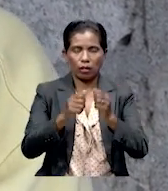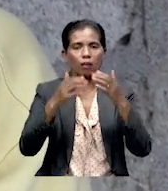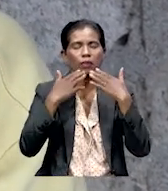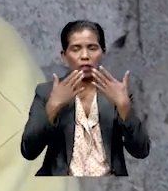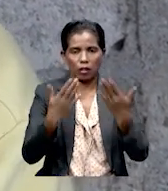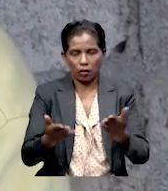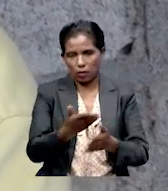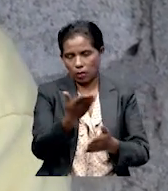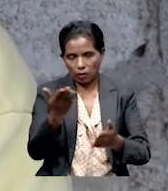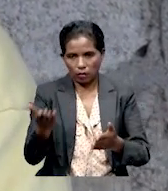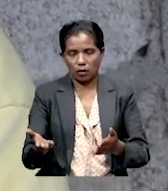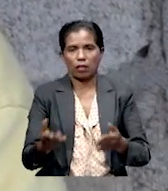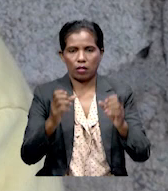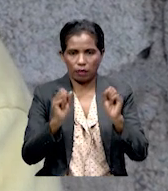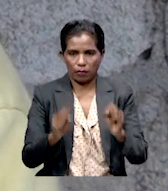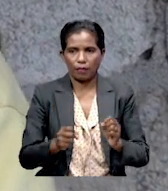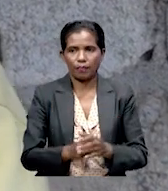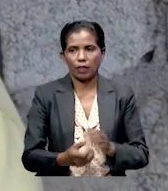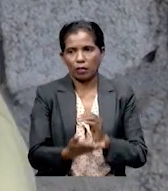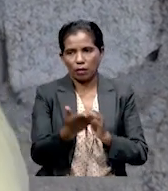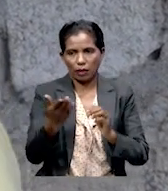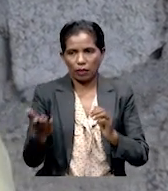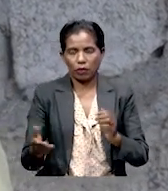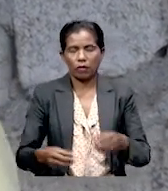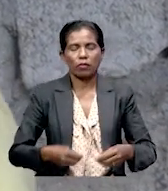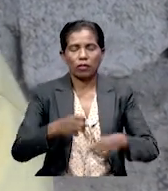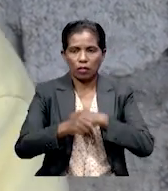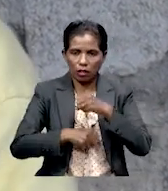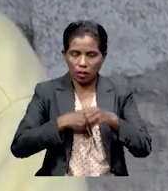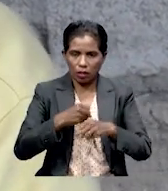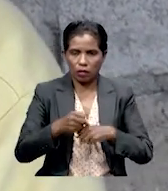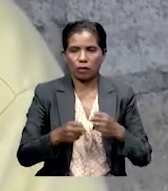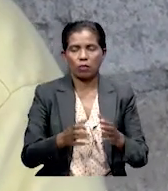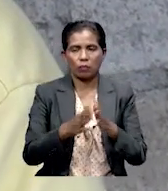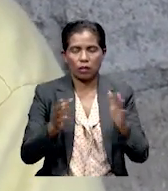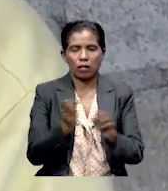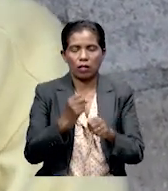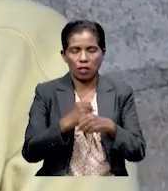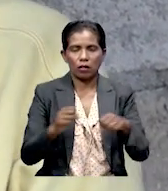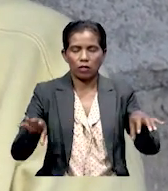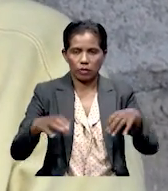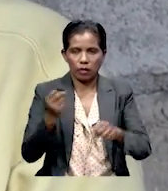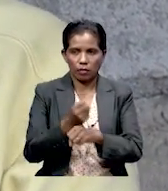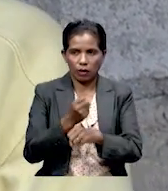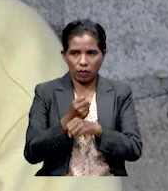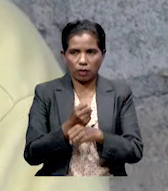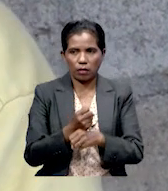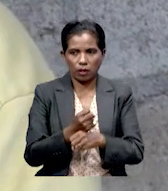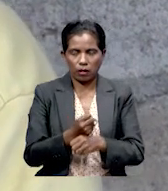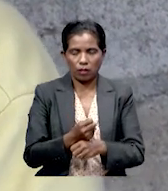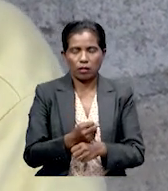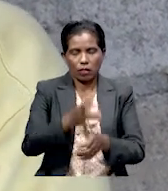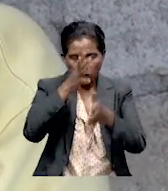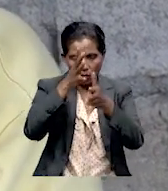vai tu vo sira ho todo foi na dau, i mi genemo sacrificio u bo, a lo servizio ma cas, ne be a bo contenti